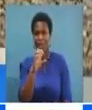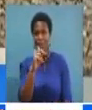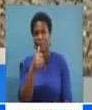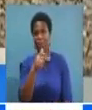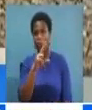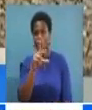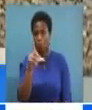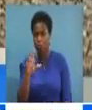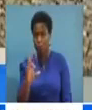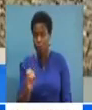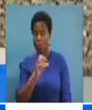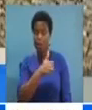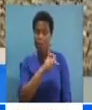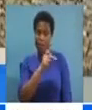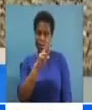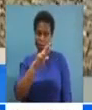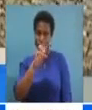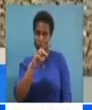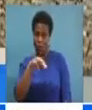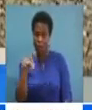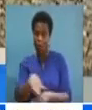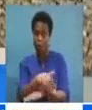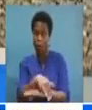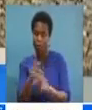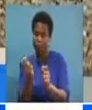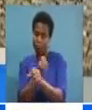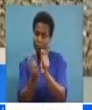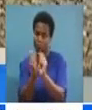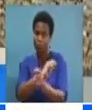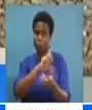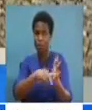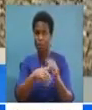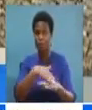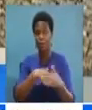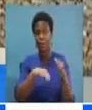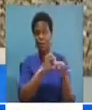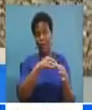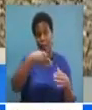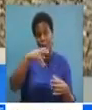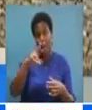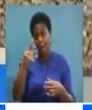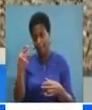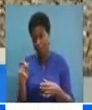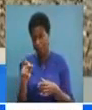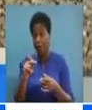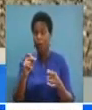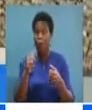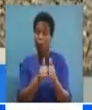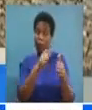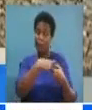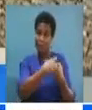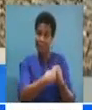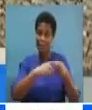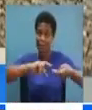receberam ruas requalificadas. Projetos desenvolvidos no âmbito do PRA, com a parceria da Câmara Municipal e da Sociedade de